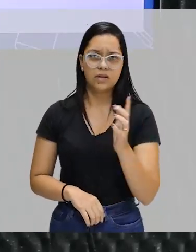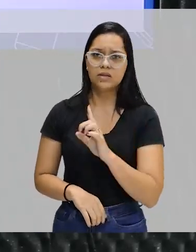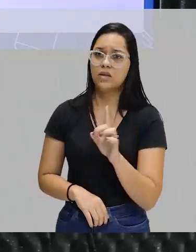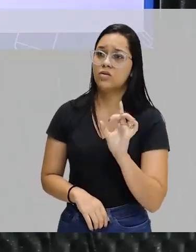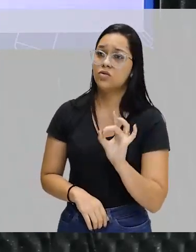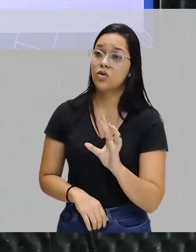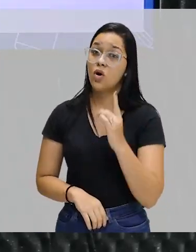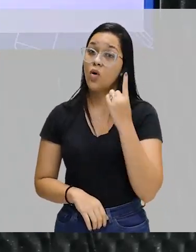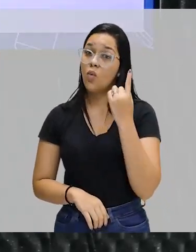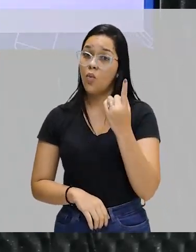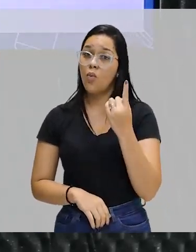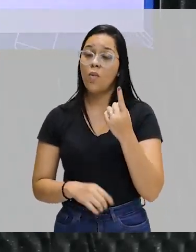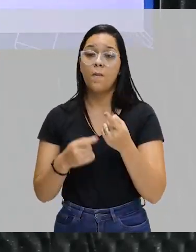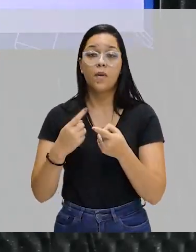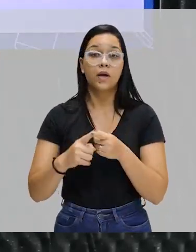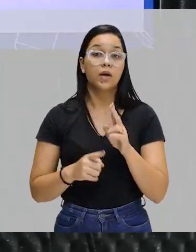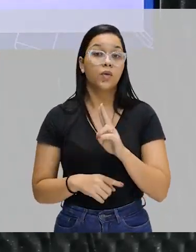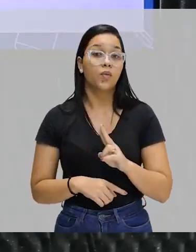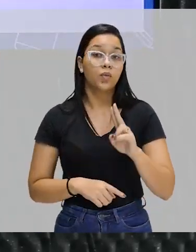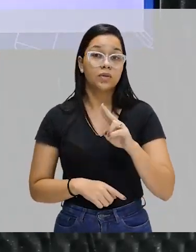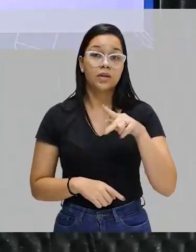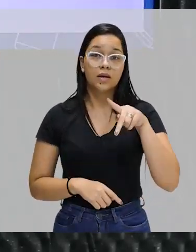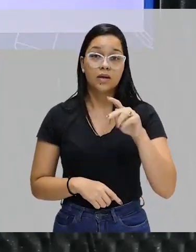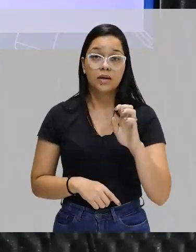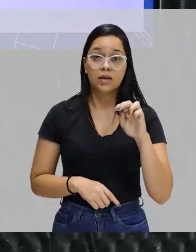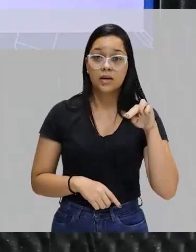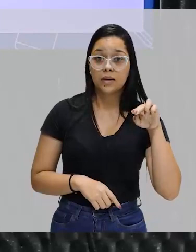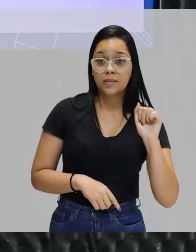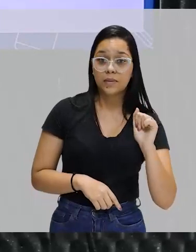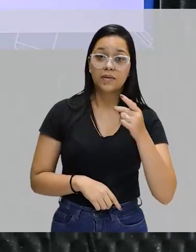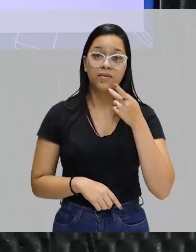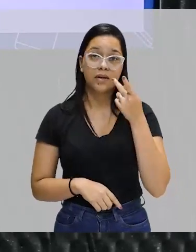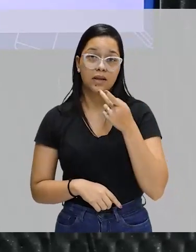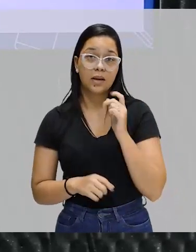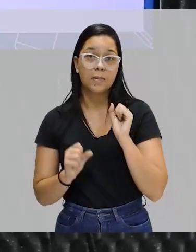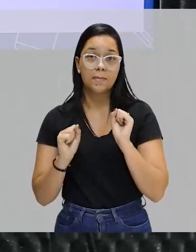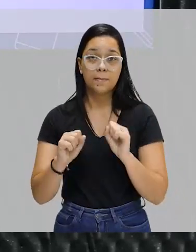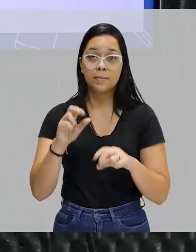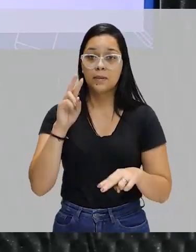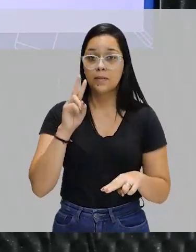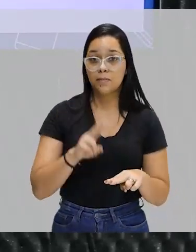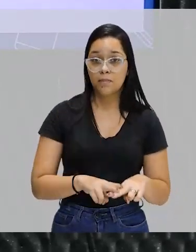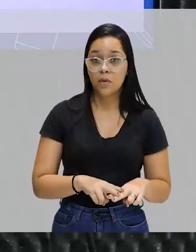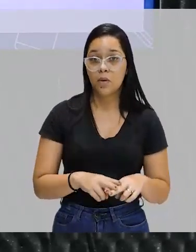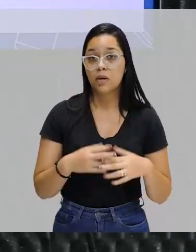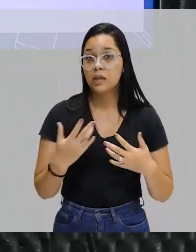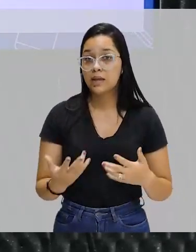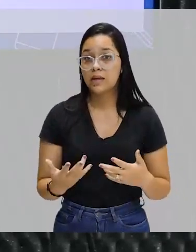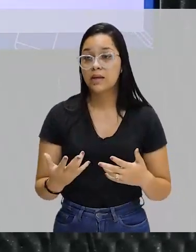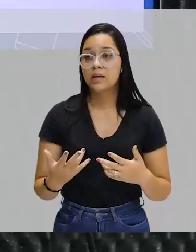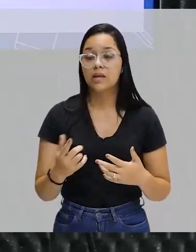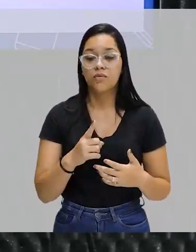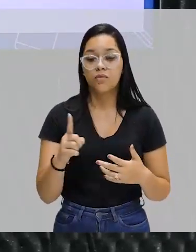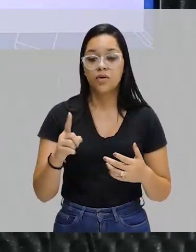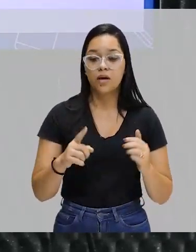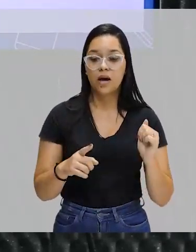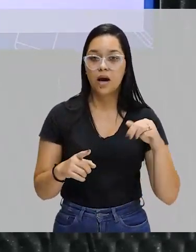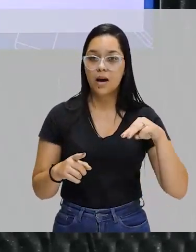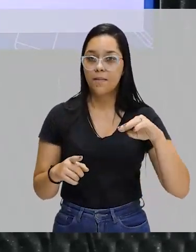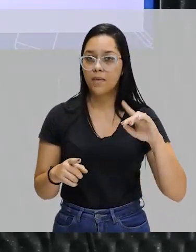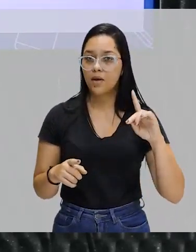vezes, acontece apenas uma. Quando ele usa pena para falar sobre detenção, aí no caso não foi